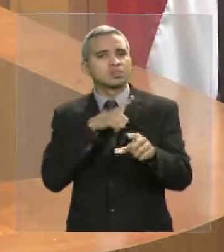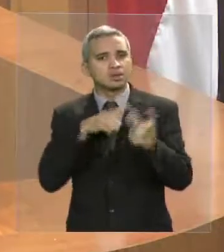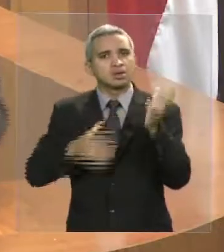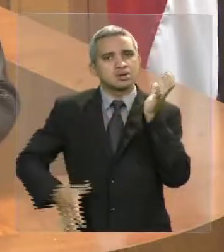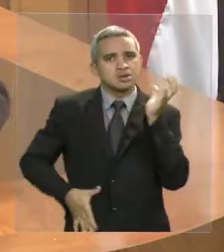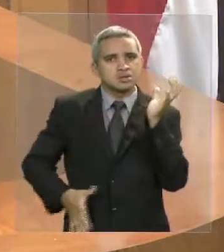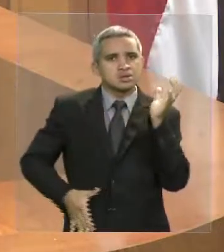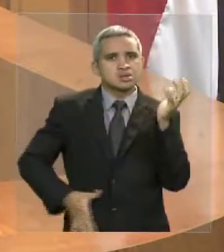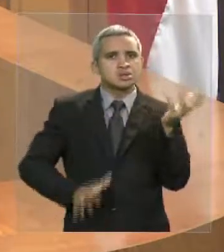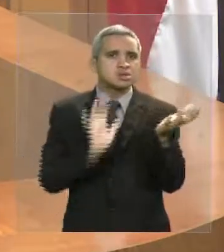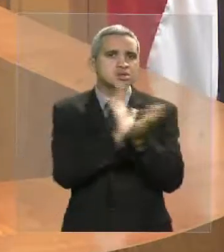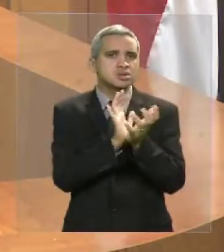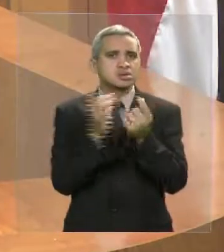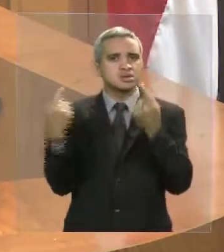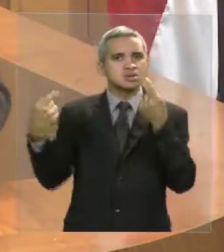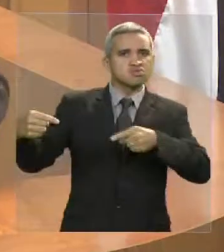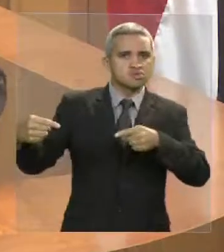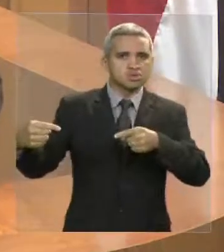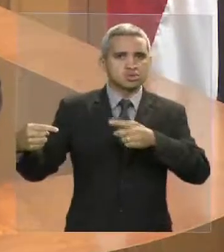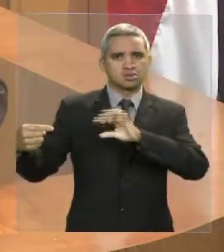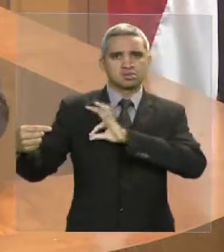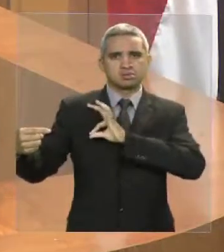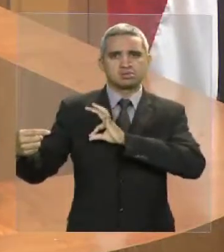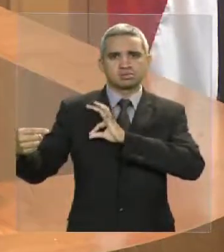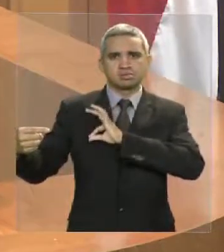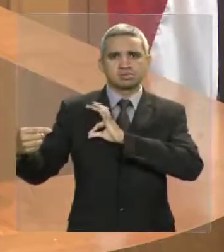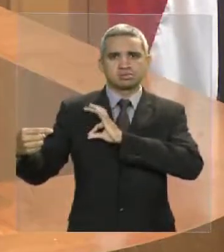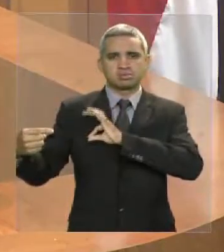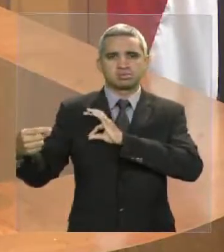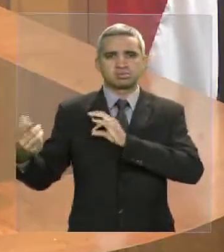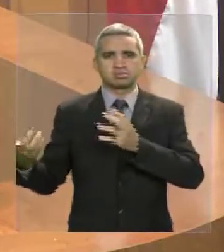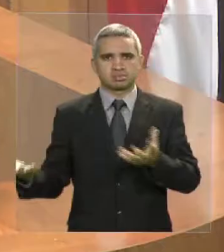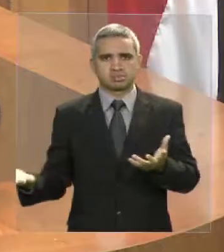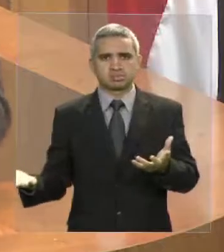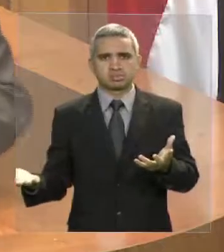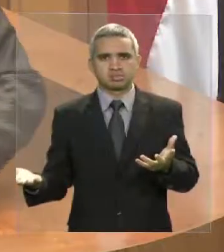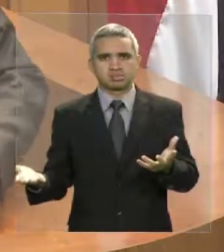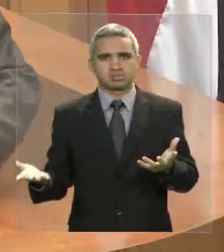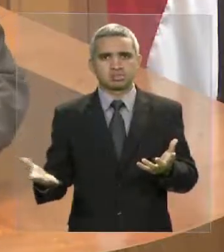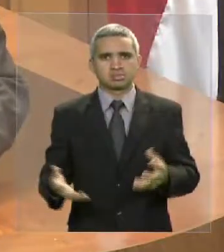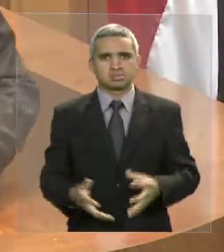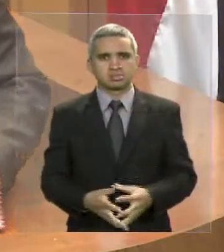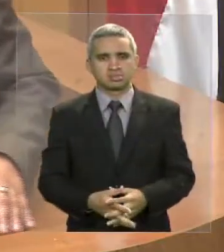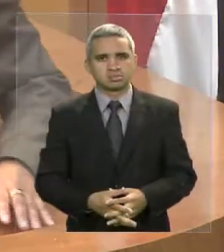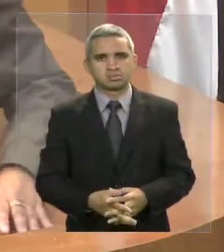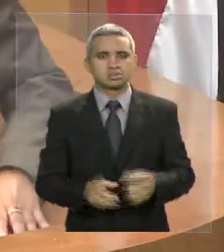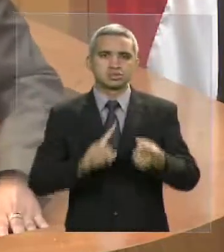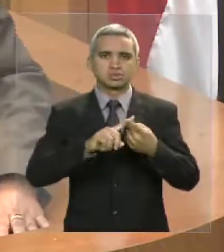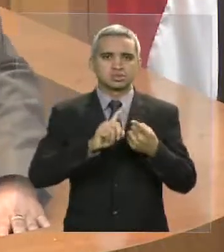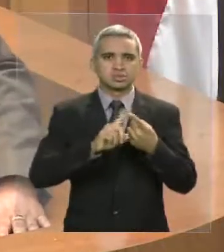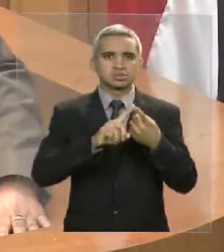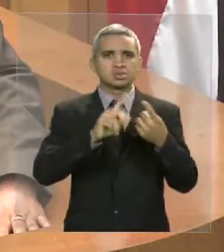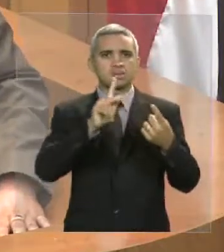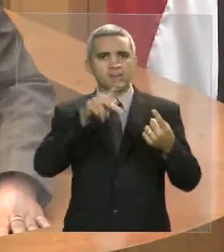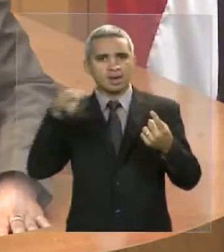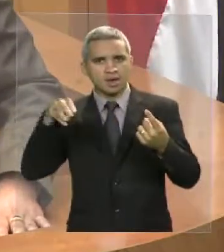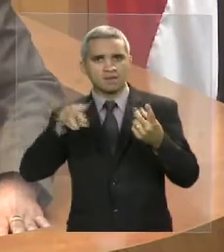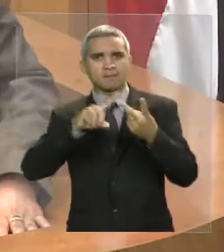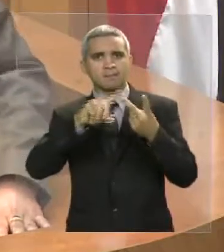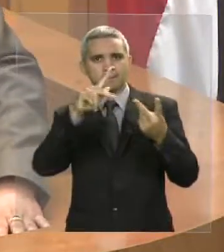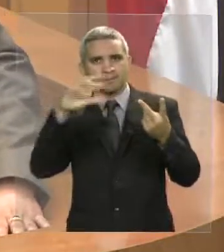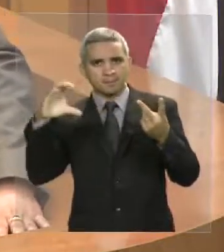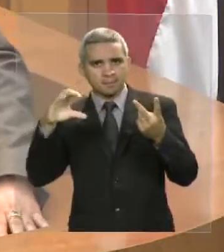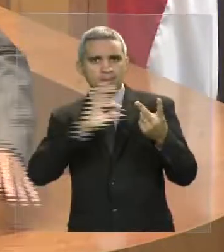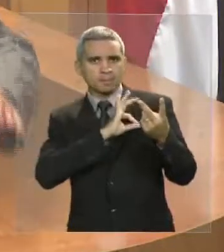a polícia resguardada nos seus comandos, tanto na delegacia quanto no quartel.